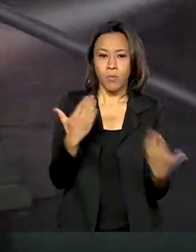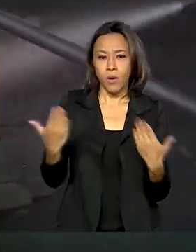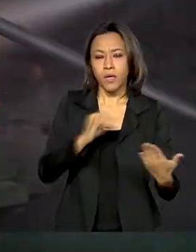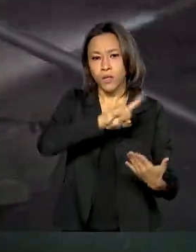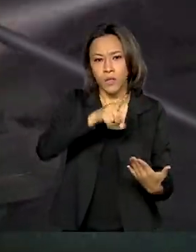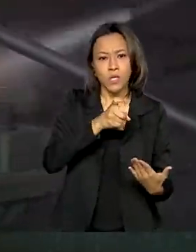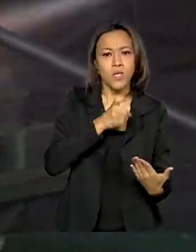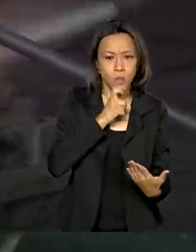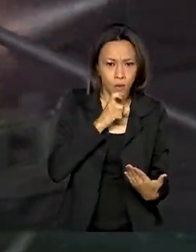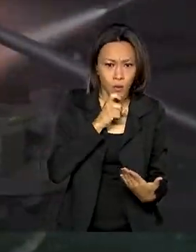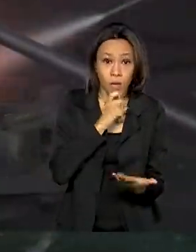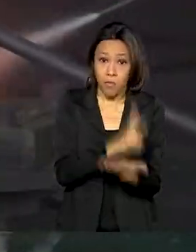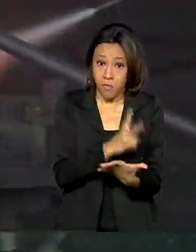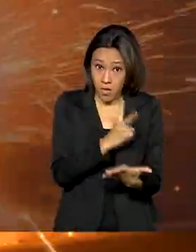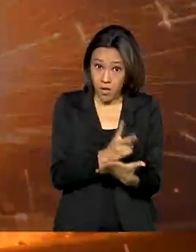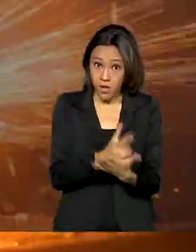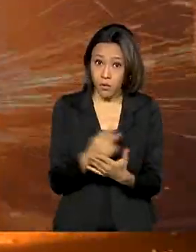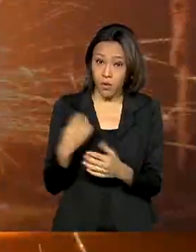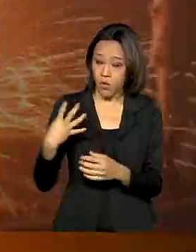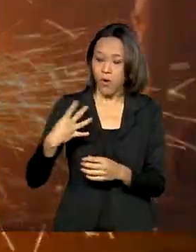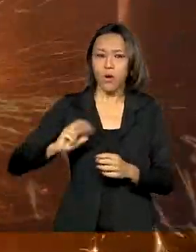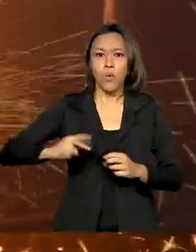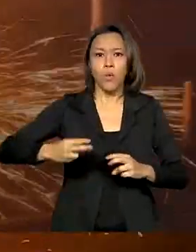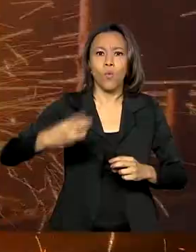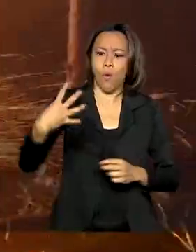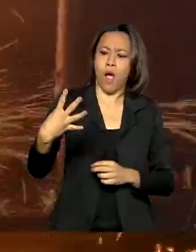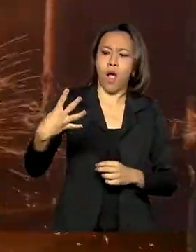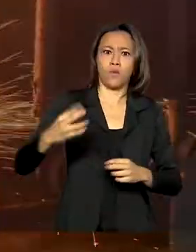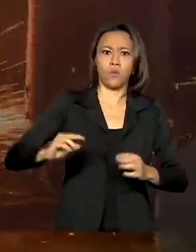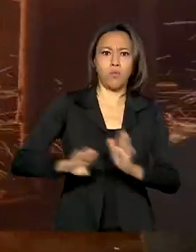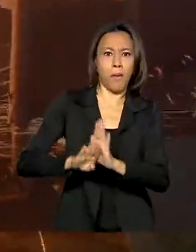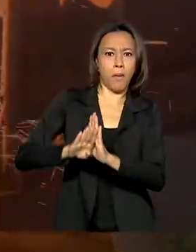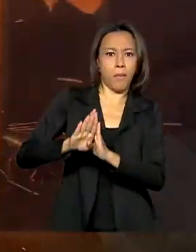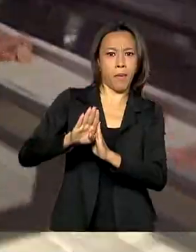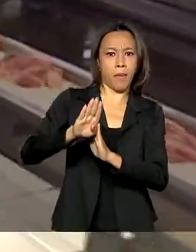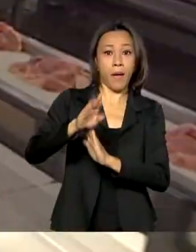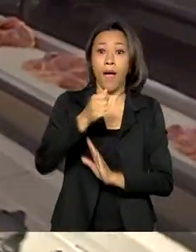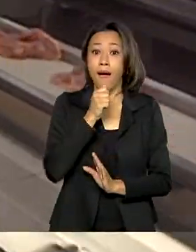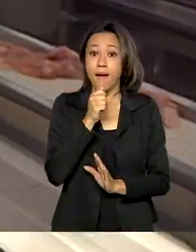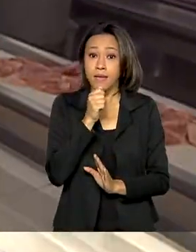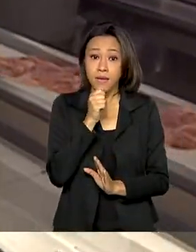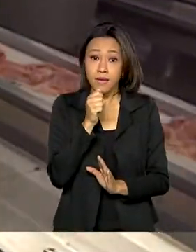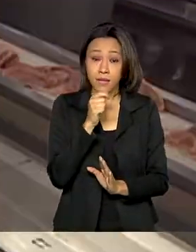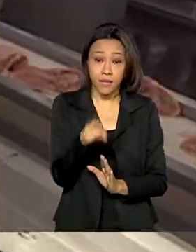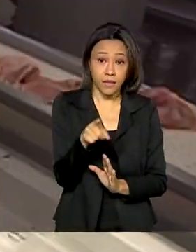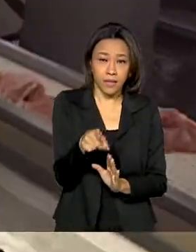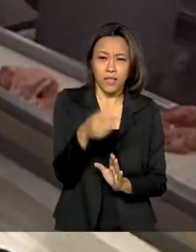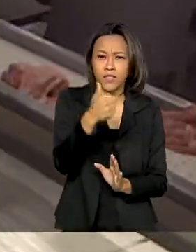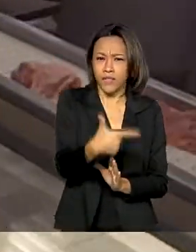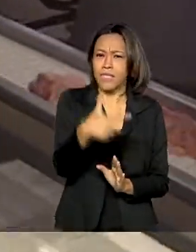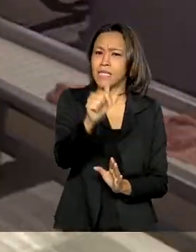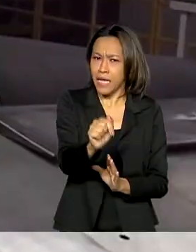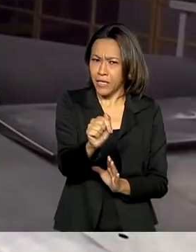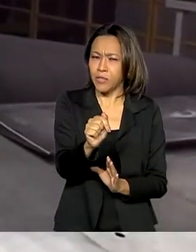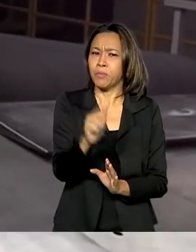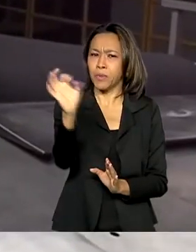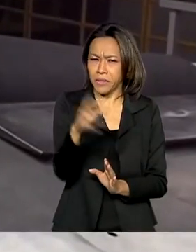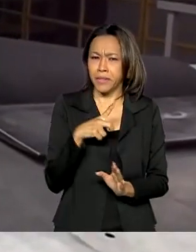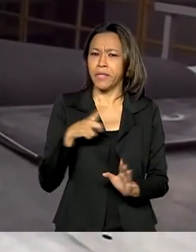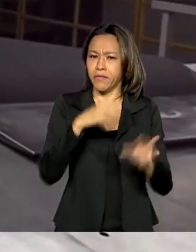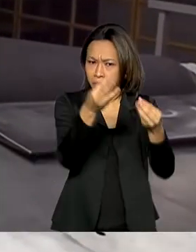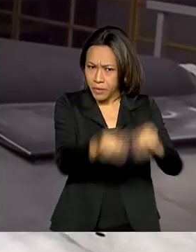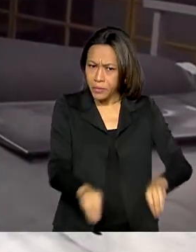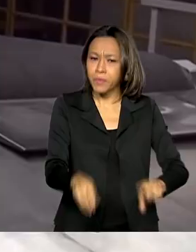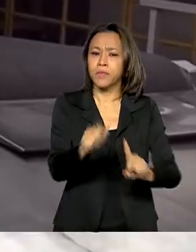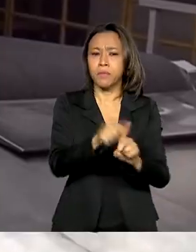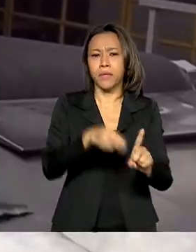mesmo com quatro altas consecutivas o indicador ainda não eliminou a perda de 27 por cento acumulada entre